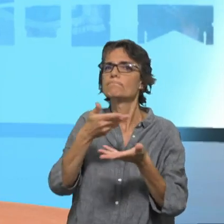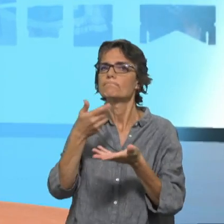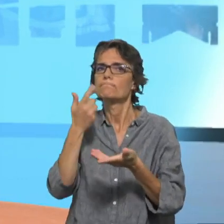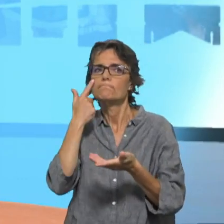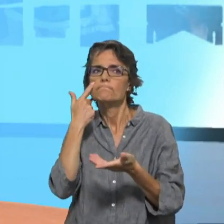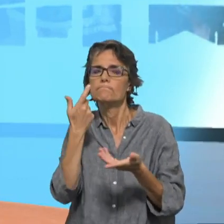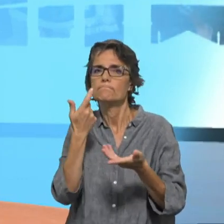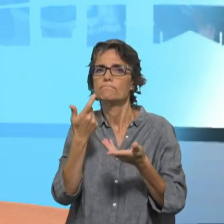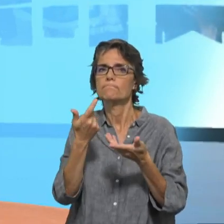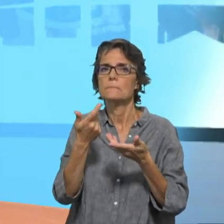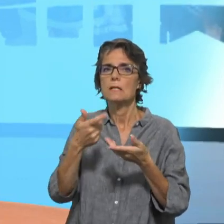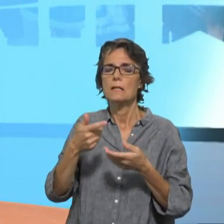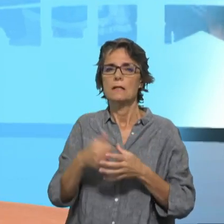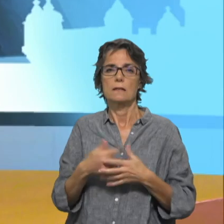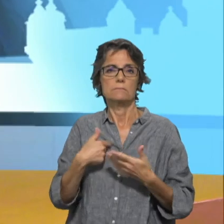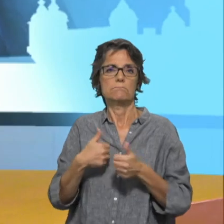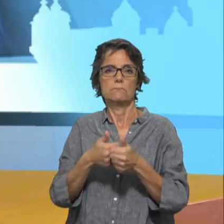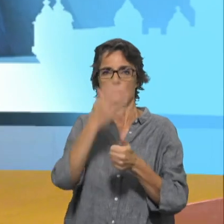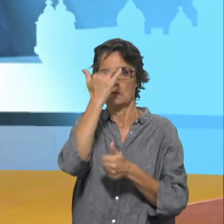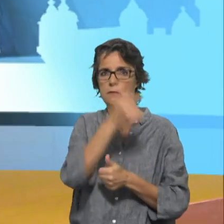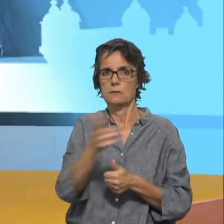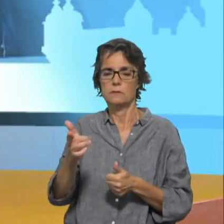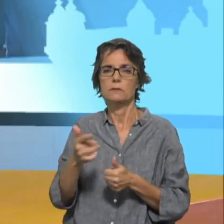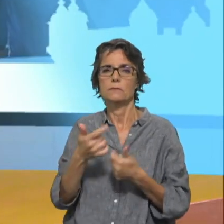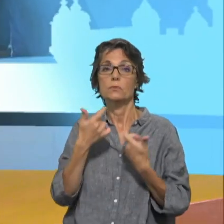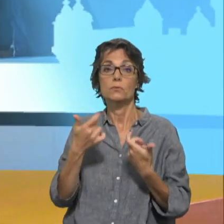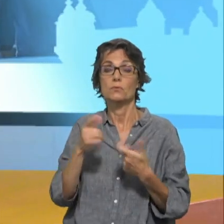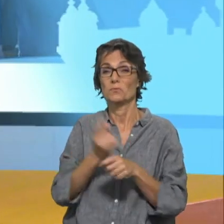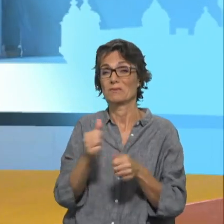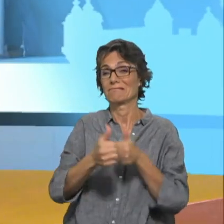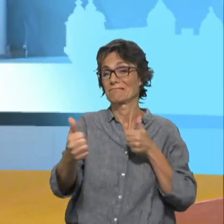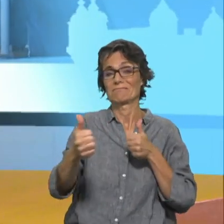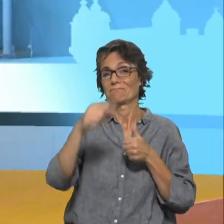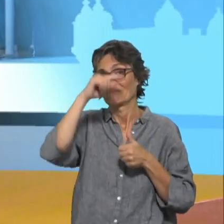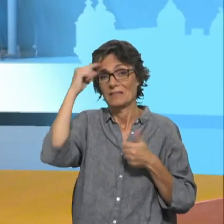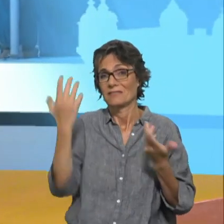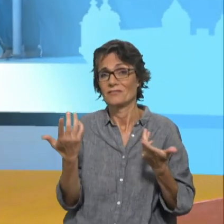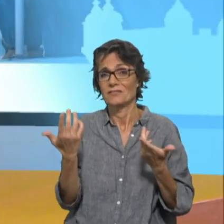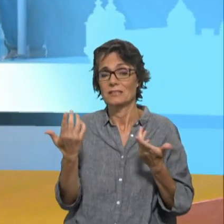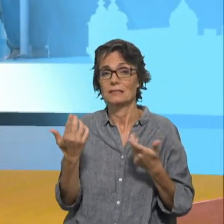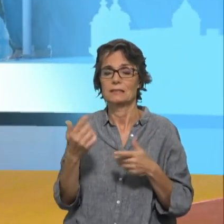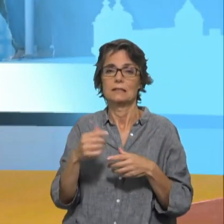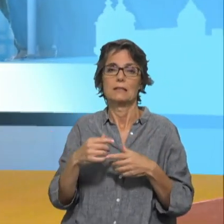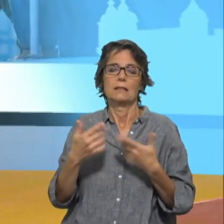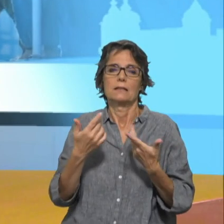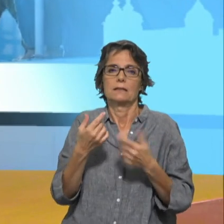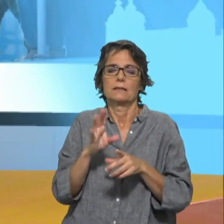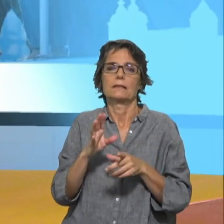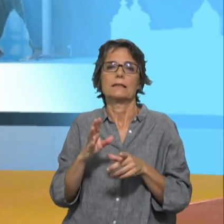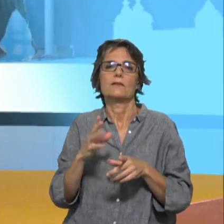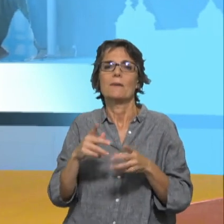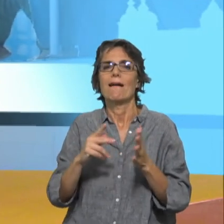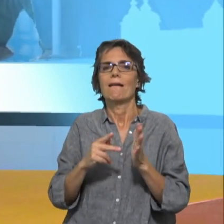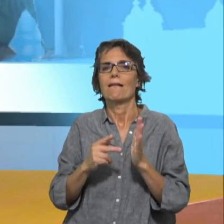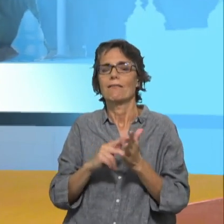de perto toda a situação em Timor. Como sabe, à distância era muito difícil, não havia os meios que temos agora e era extremamente